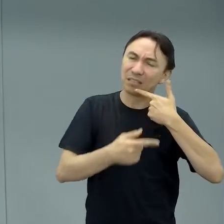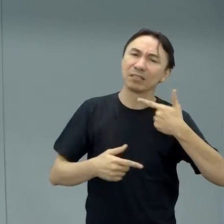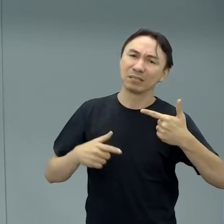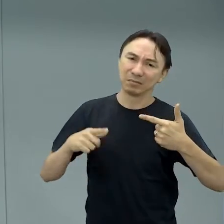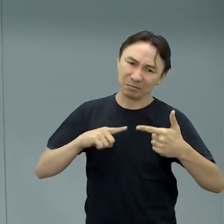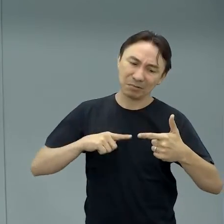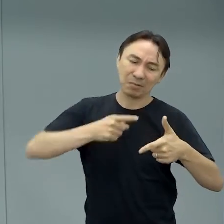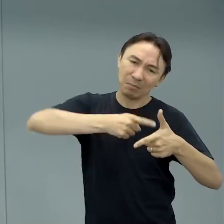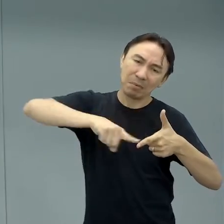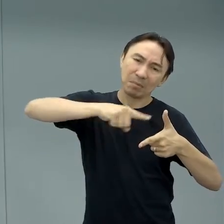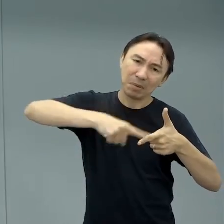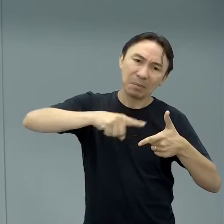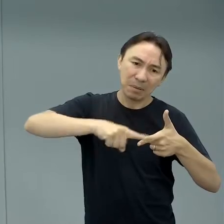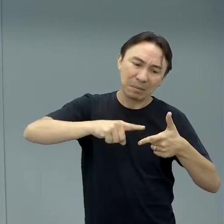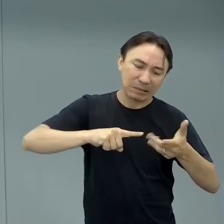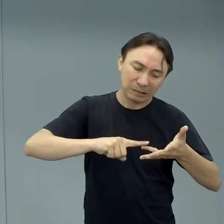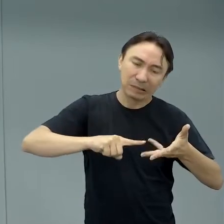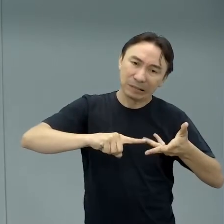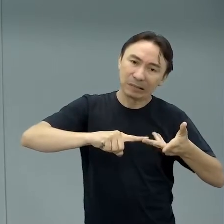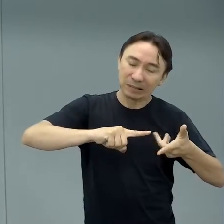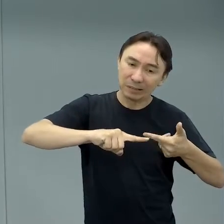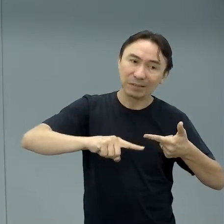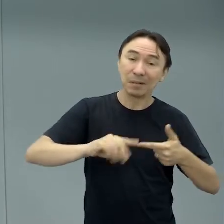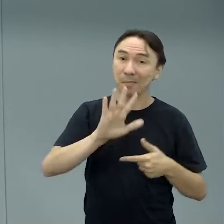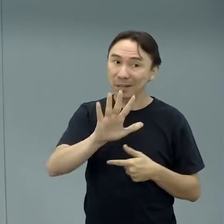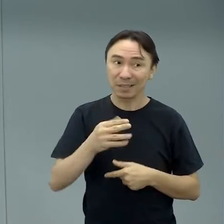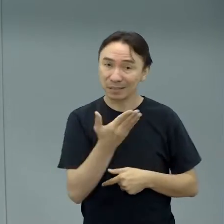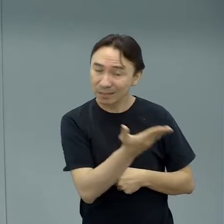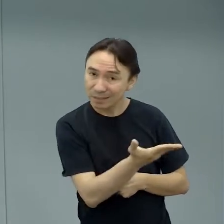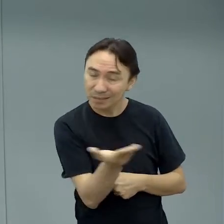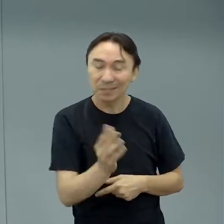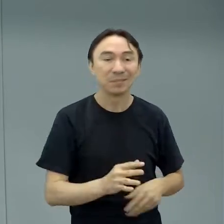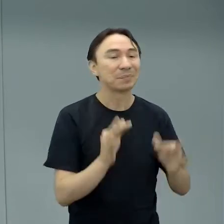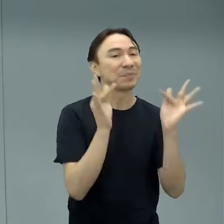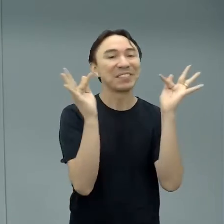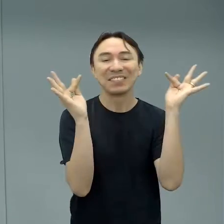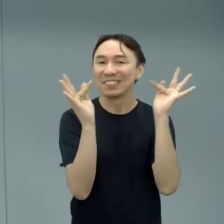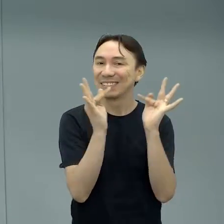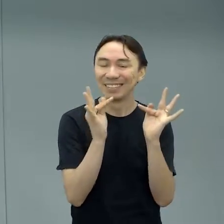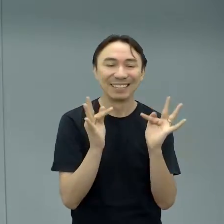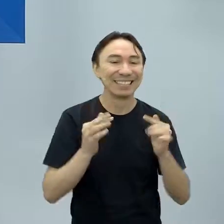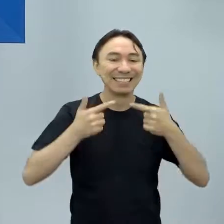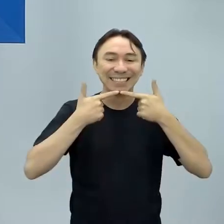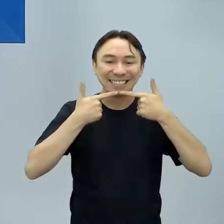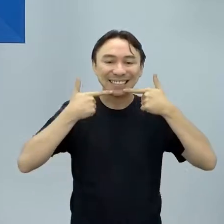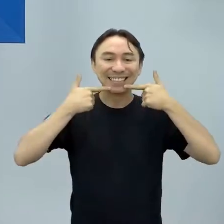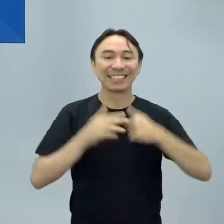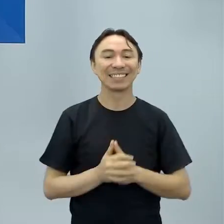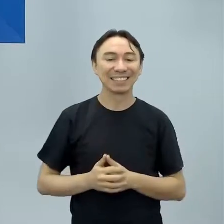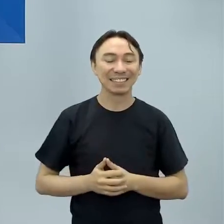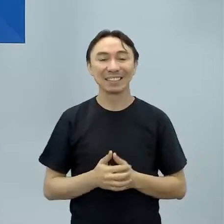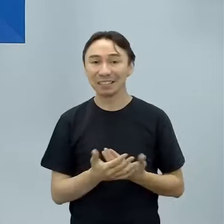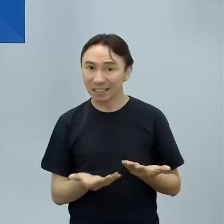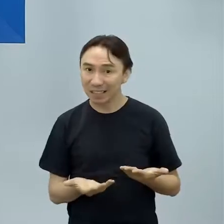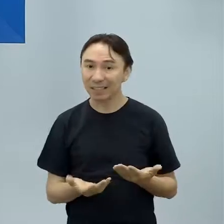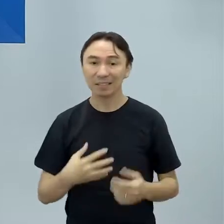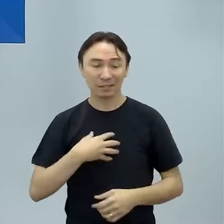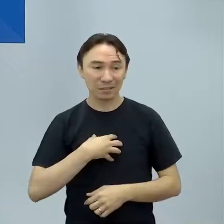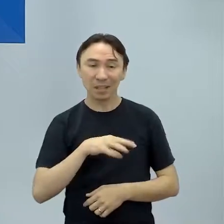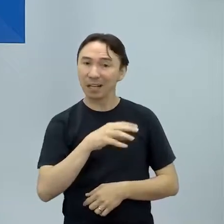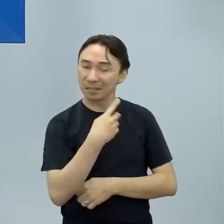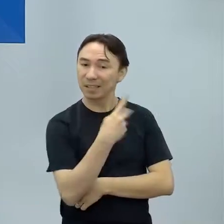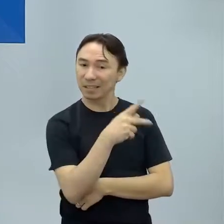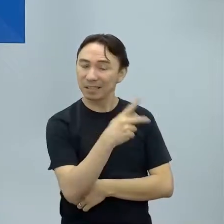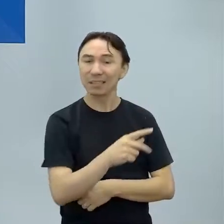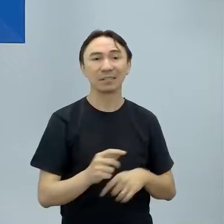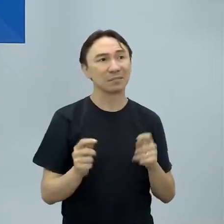Luana colocou, ele era, acho que, um dos mais felizes da sala. Sim. Né? E do jeito dele, ele conseguia ali se comunicar com a